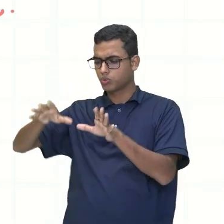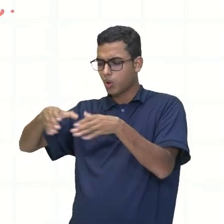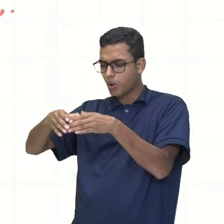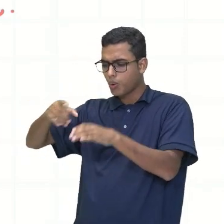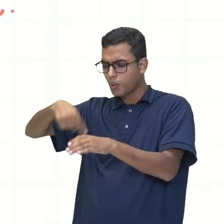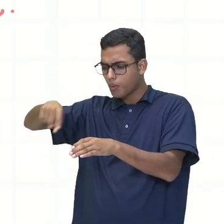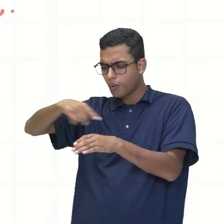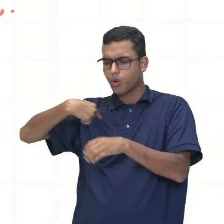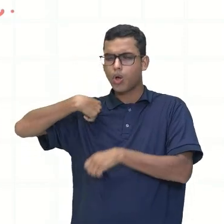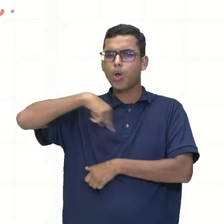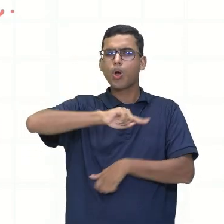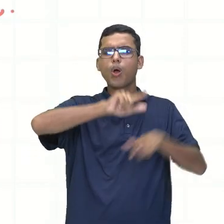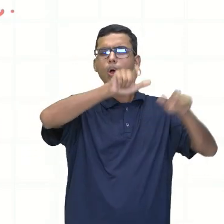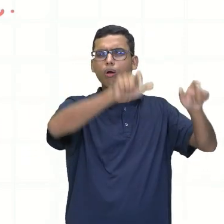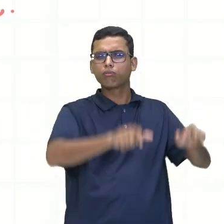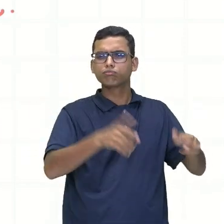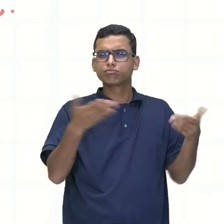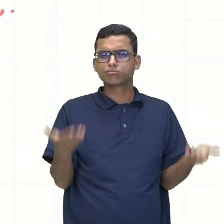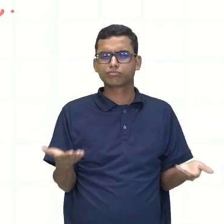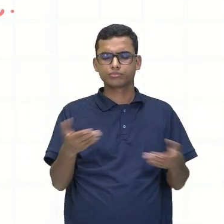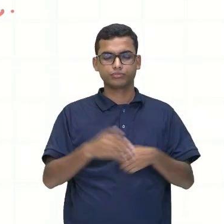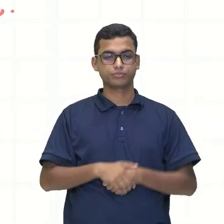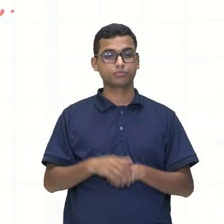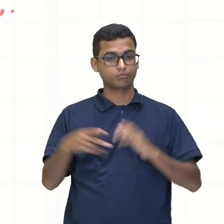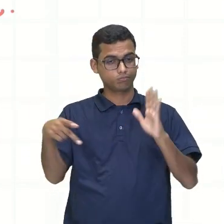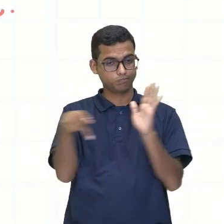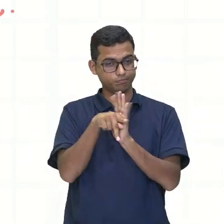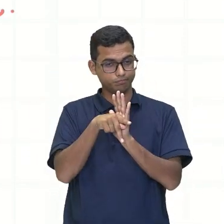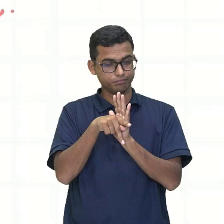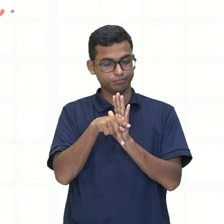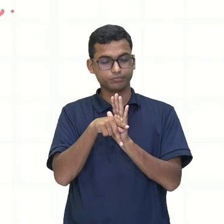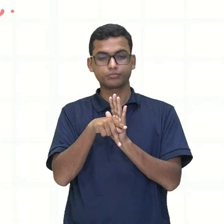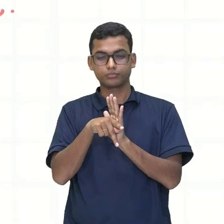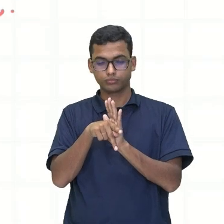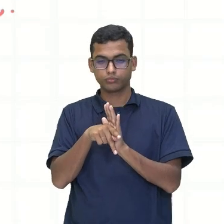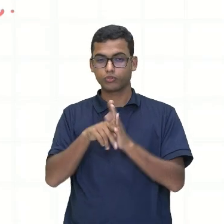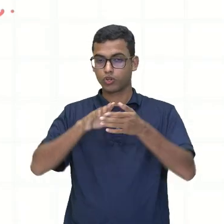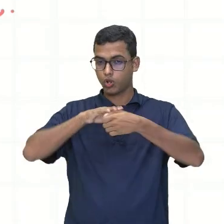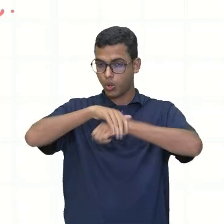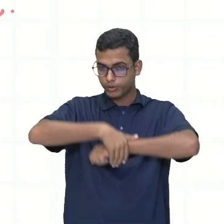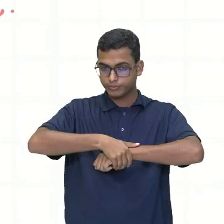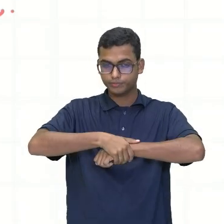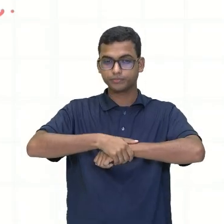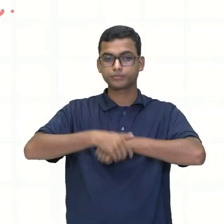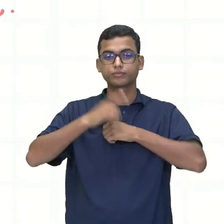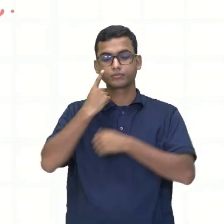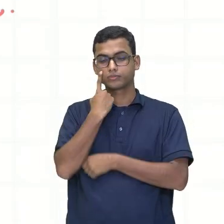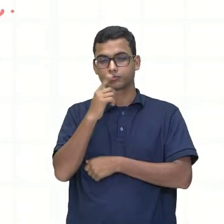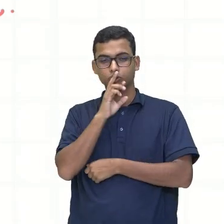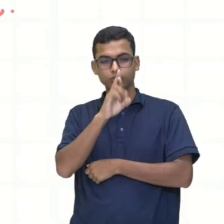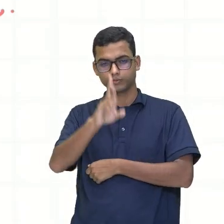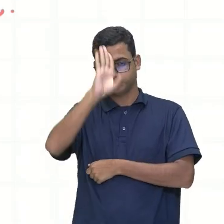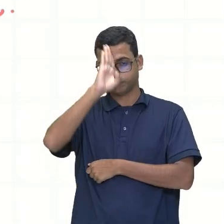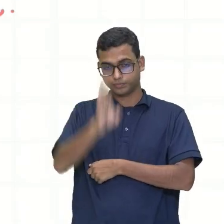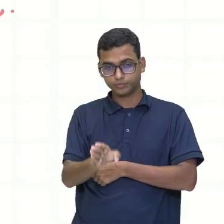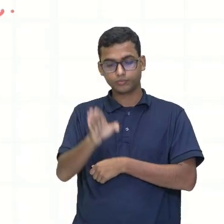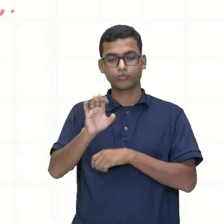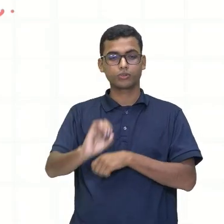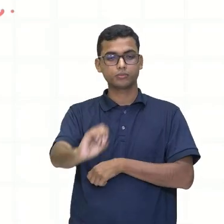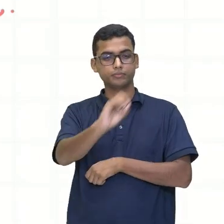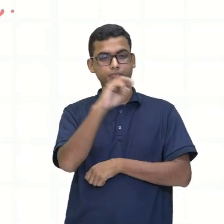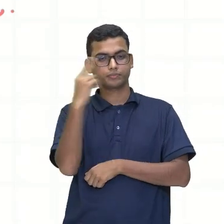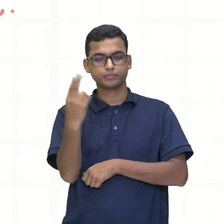bom? Então, já responde direto. Mas, se for necessário, for uma prova, aí